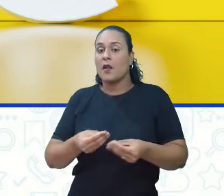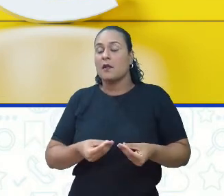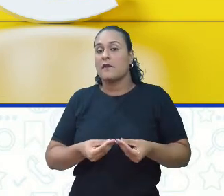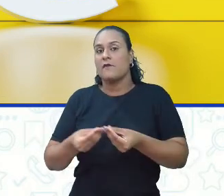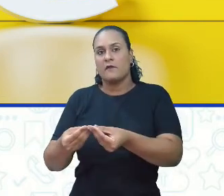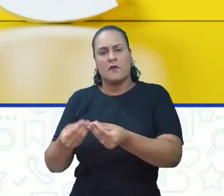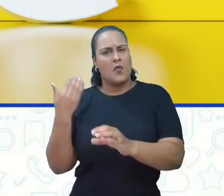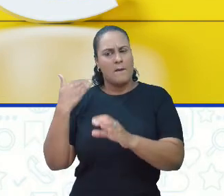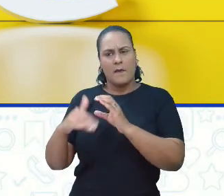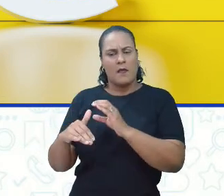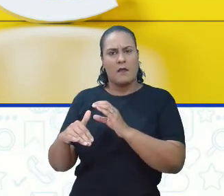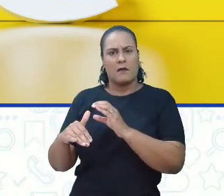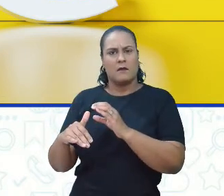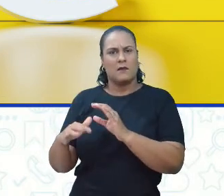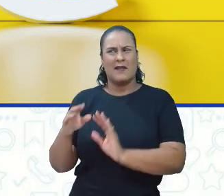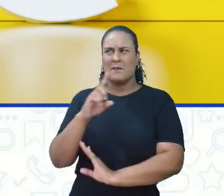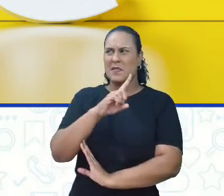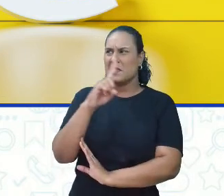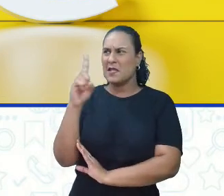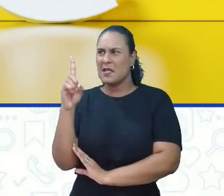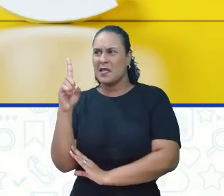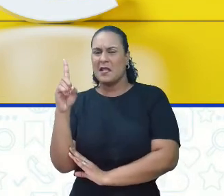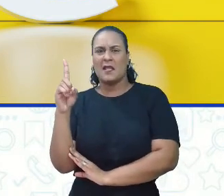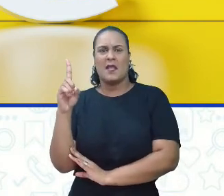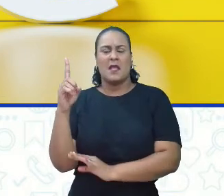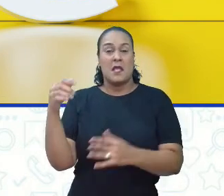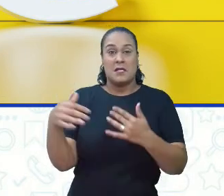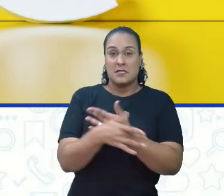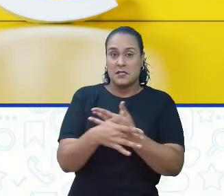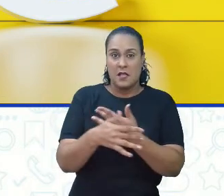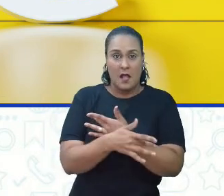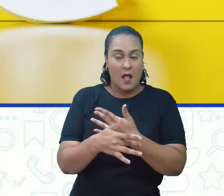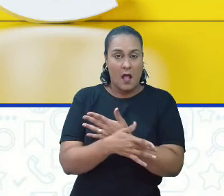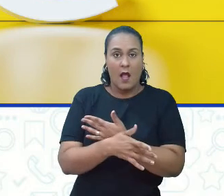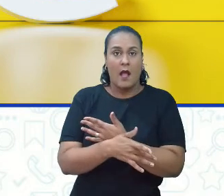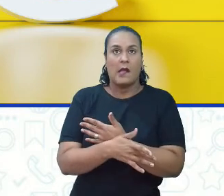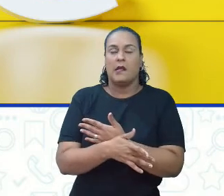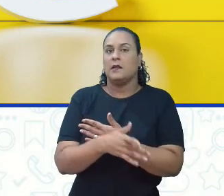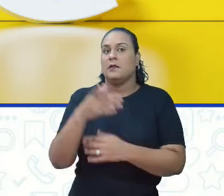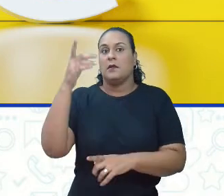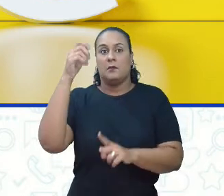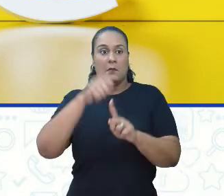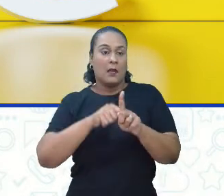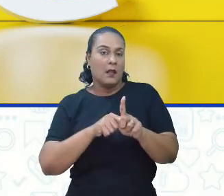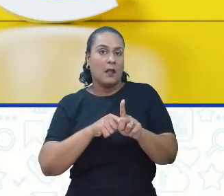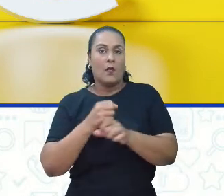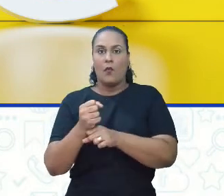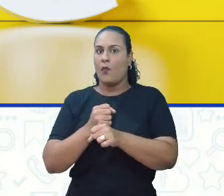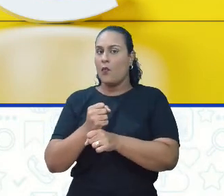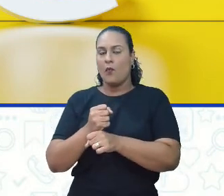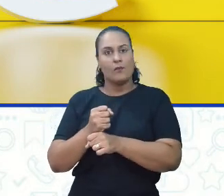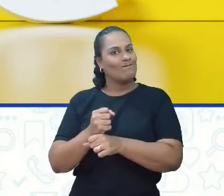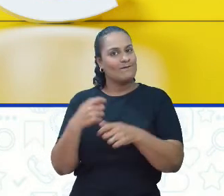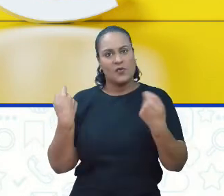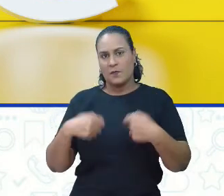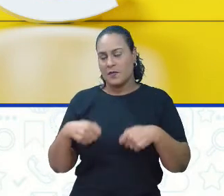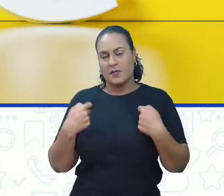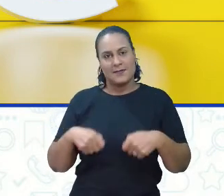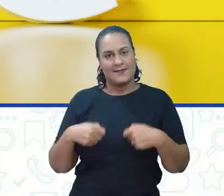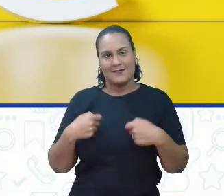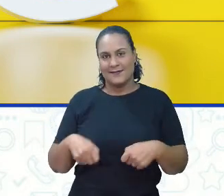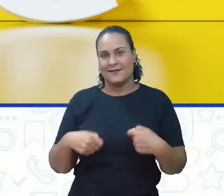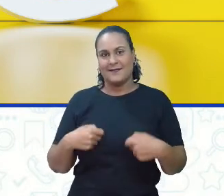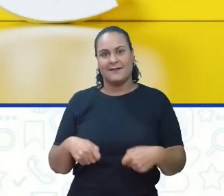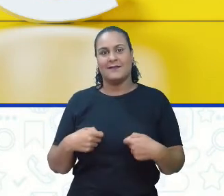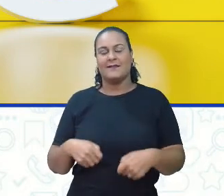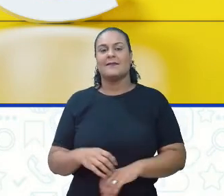gente já não precisa datar. Coloca Recife, 5 de outubro de 2021, por exemplo. Ou